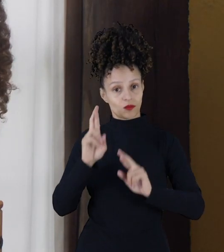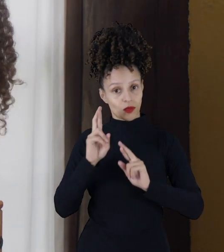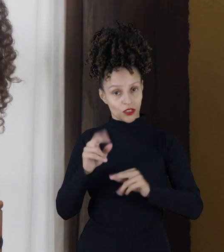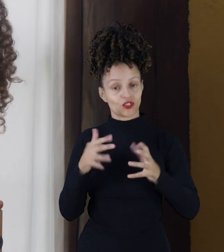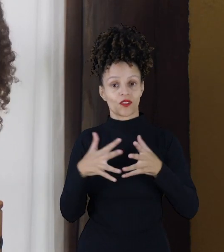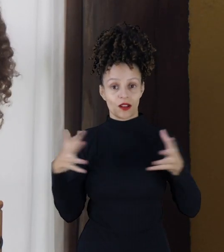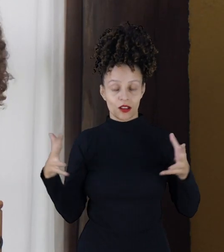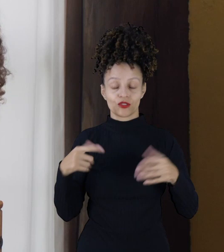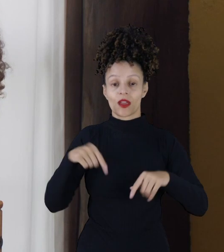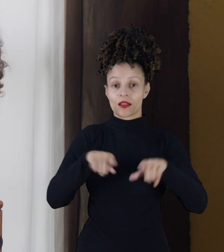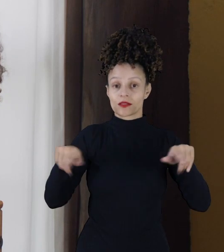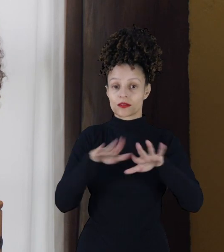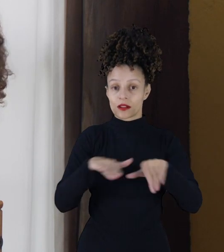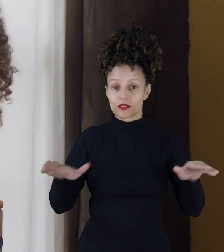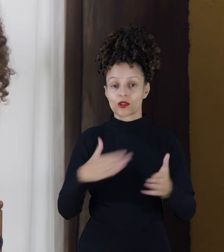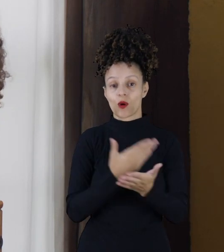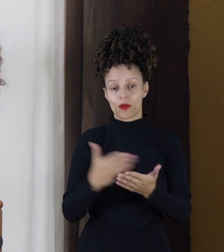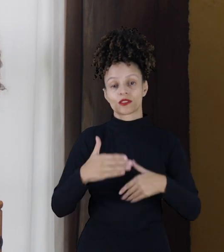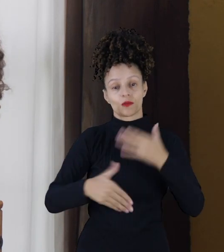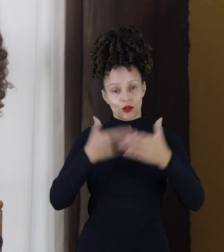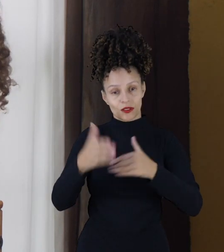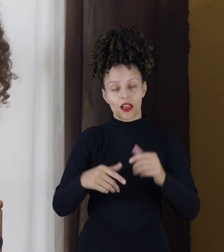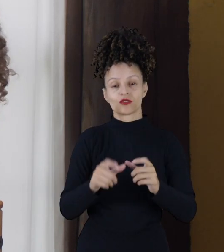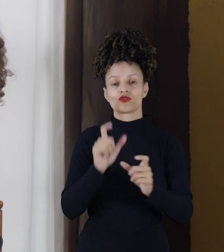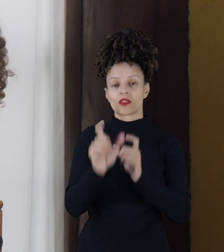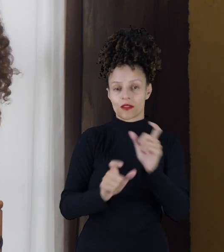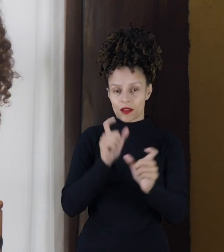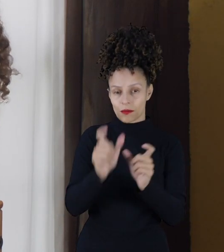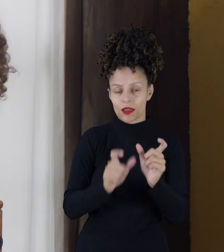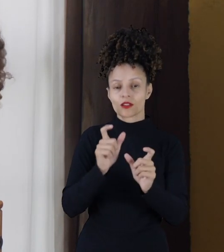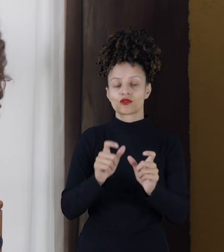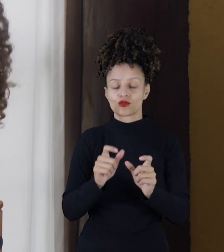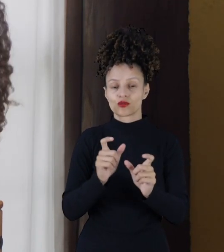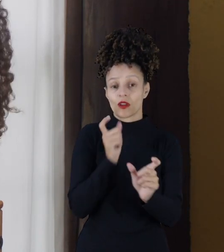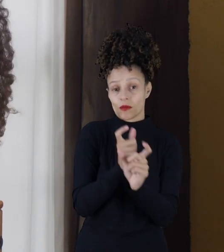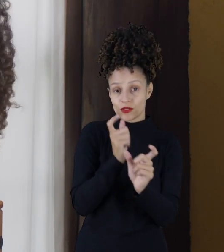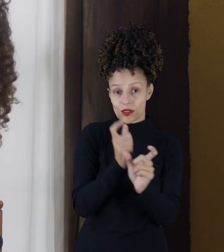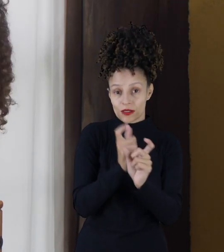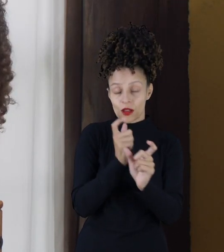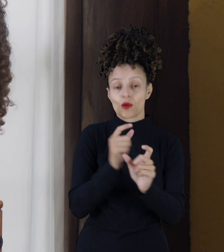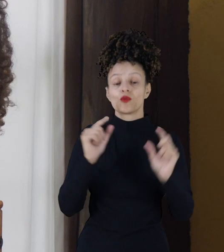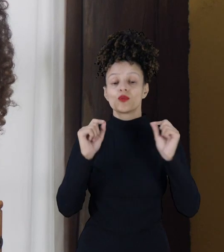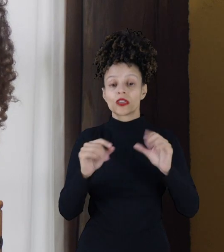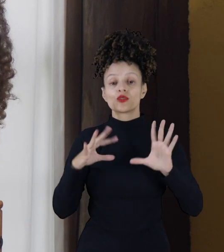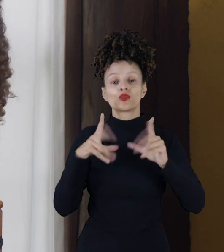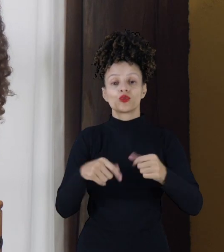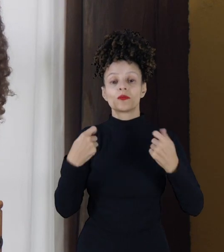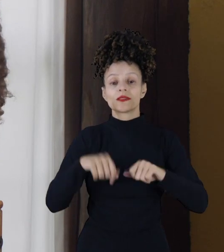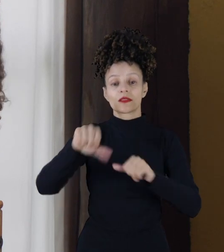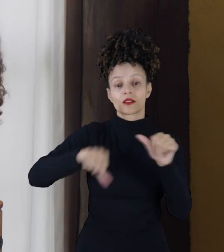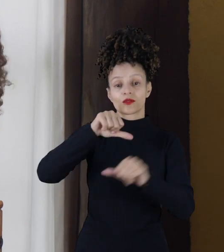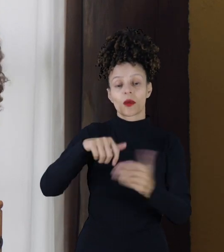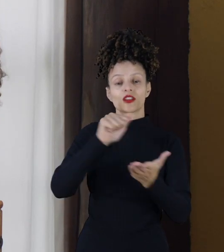uma expectativa muito grande quando essas crianças começam o processo de letramento, né, e alfabetização, de